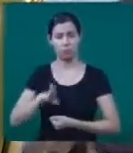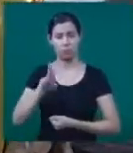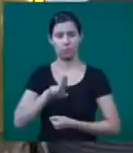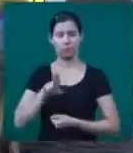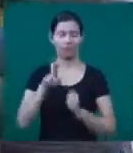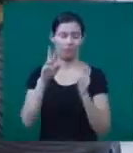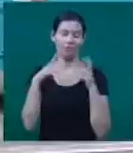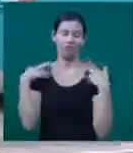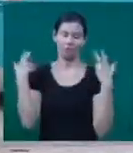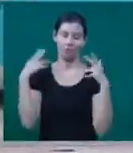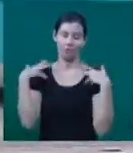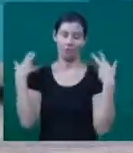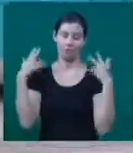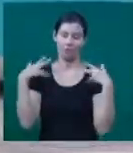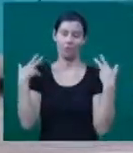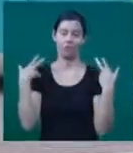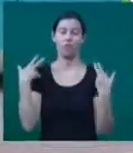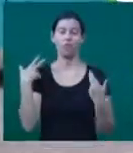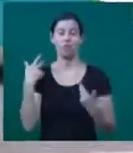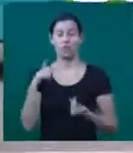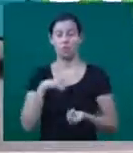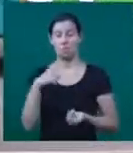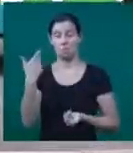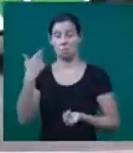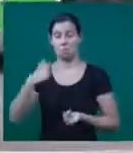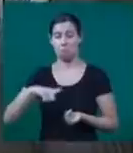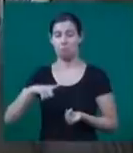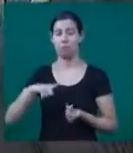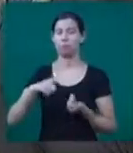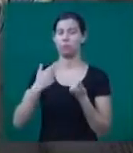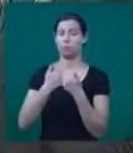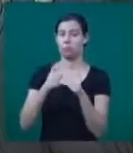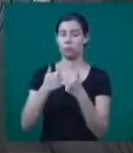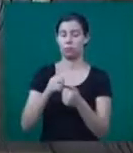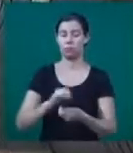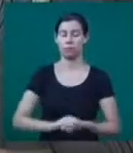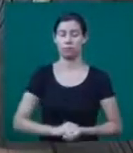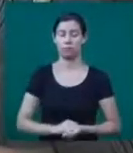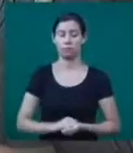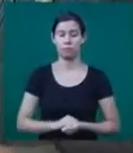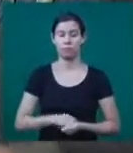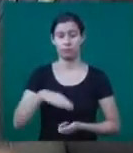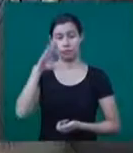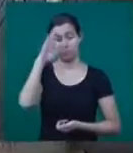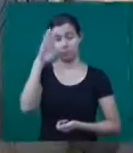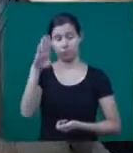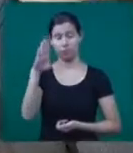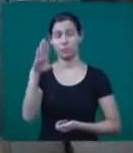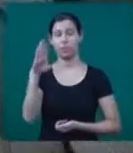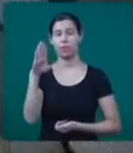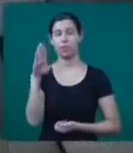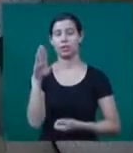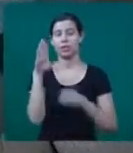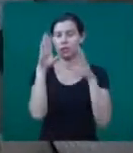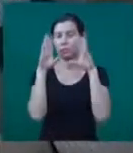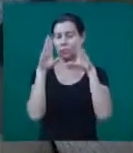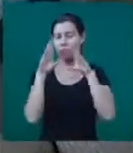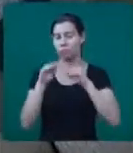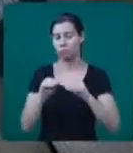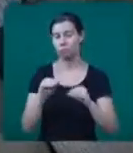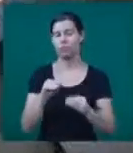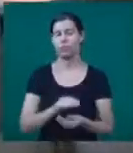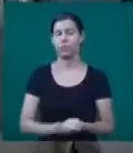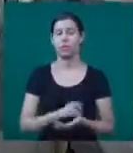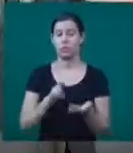com a possibilidade de ter mais veículos à disposição. Principalmente na volta do dia, né? Porque de manhã à tarde